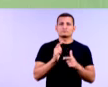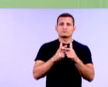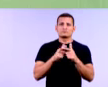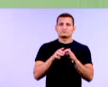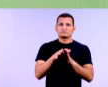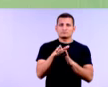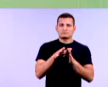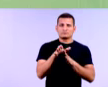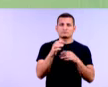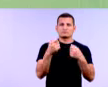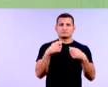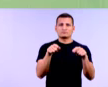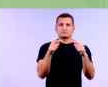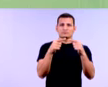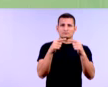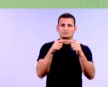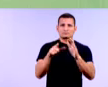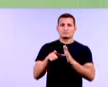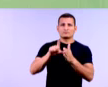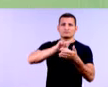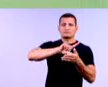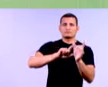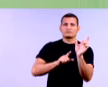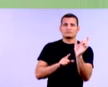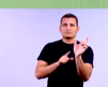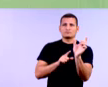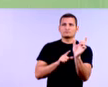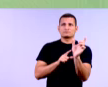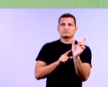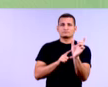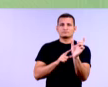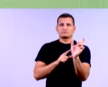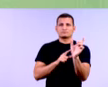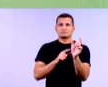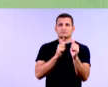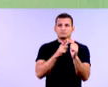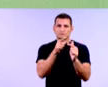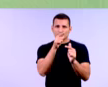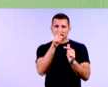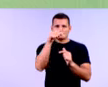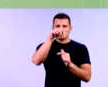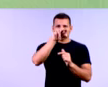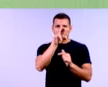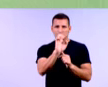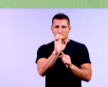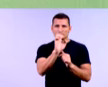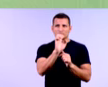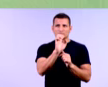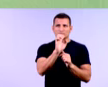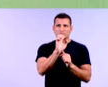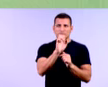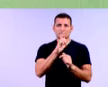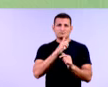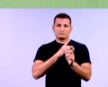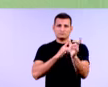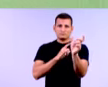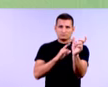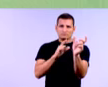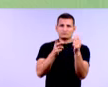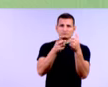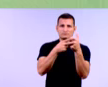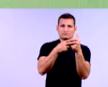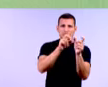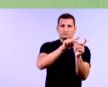tem que combinar com o antecessor? Porque esse quezinho aqui, olha, aqui nós já temos um verbo e já temos